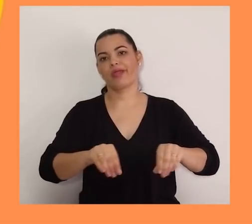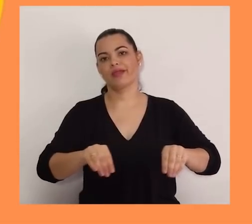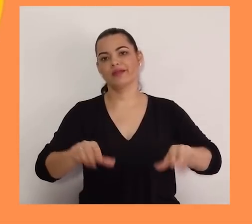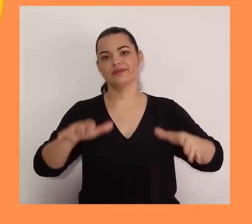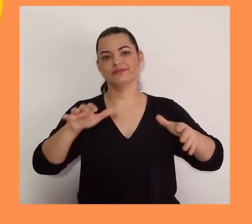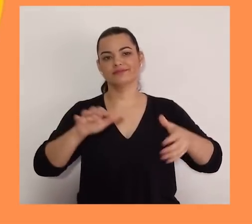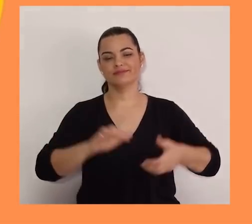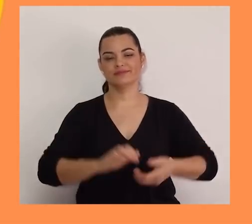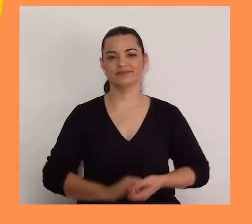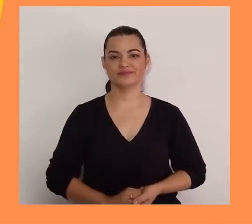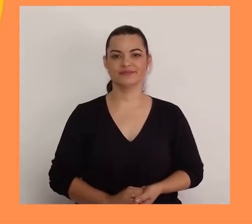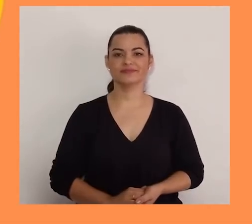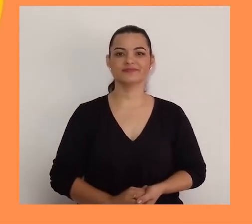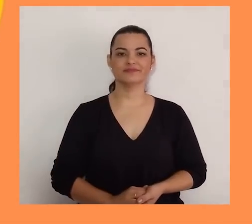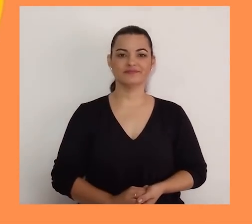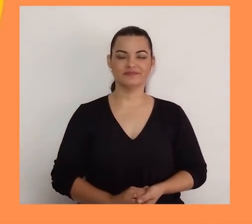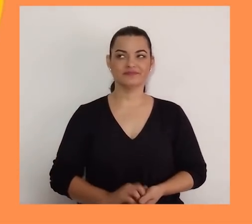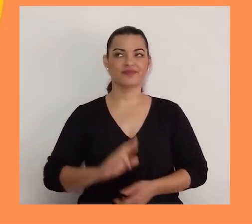vovô